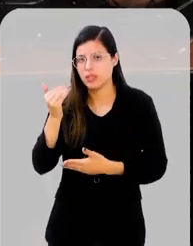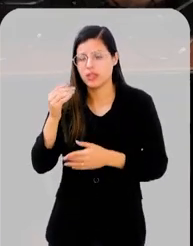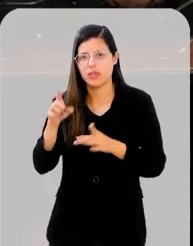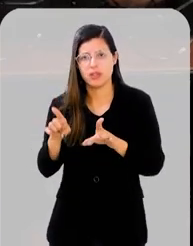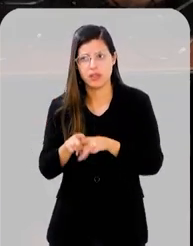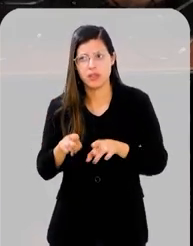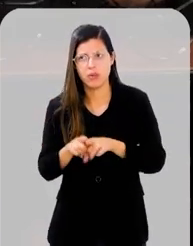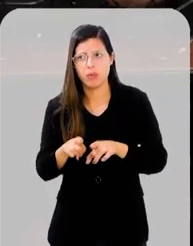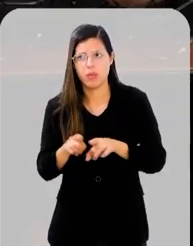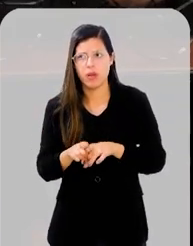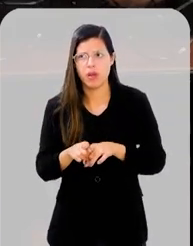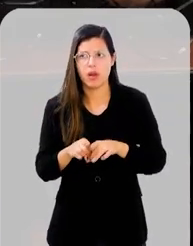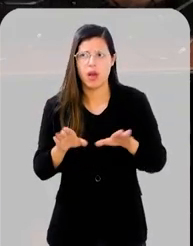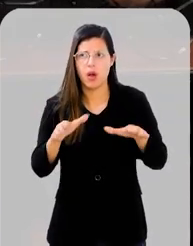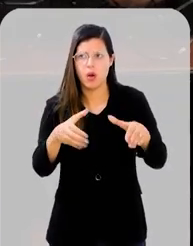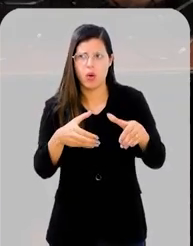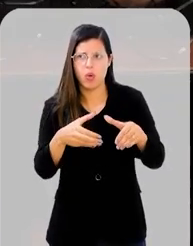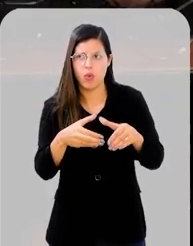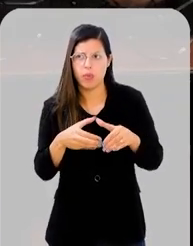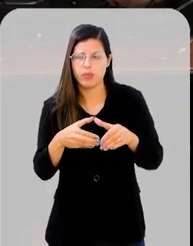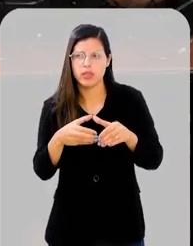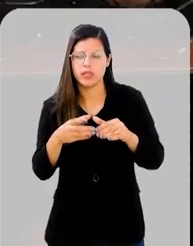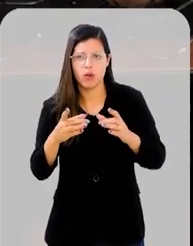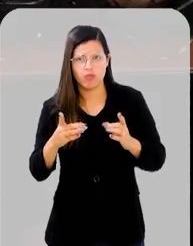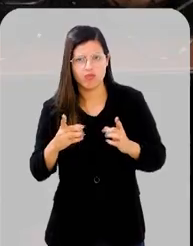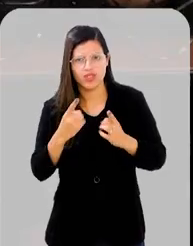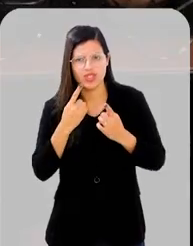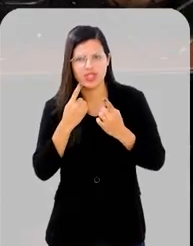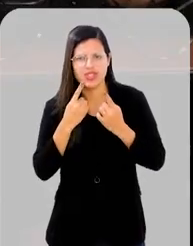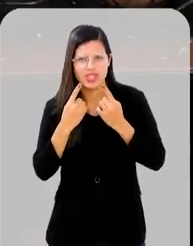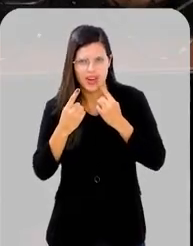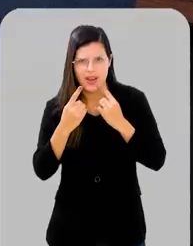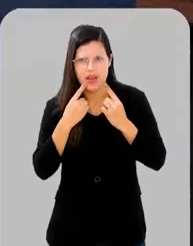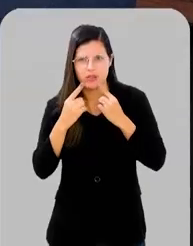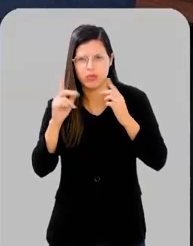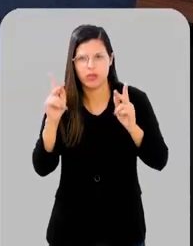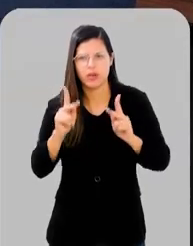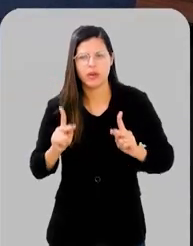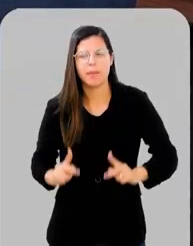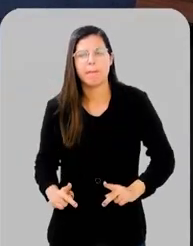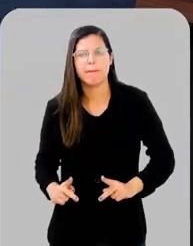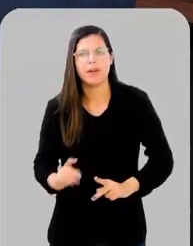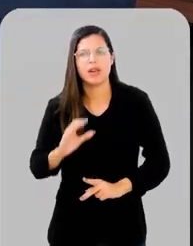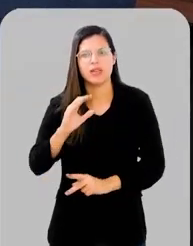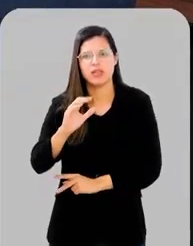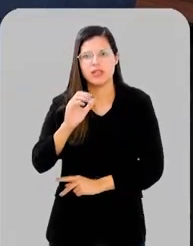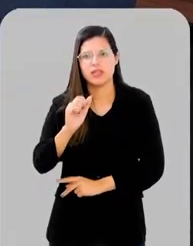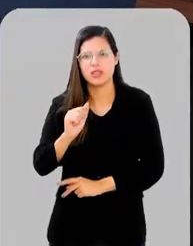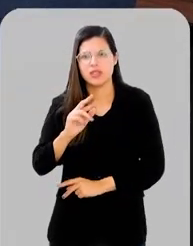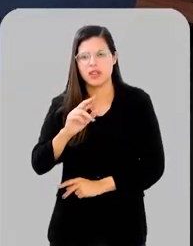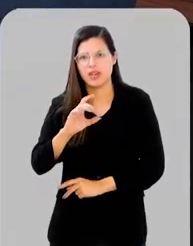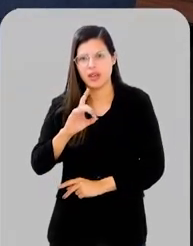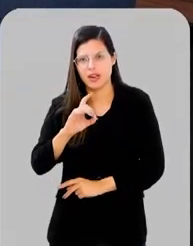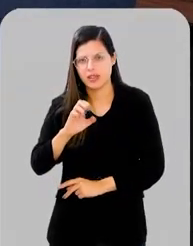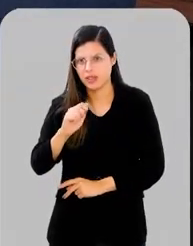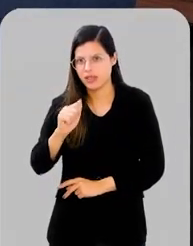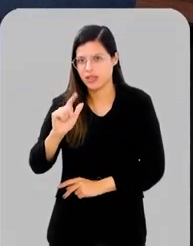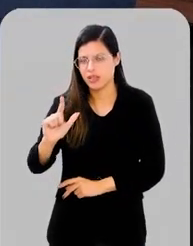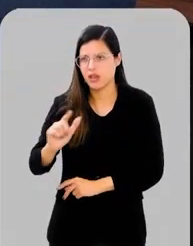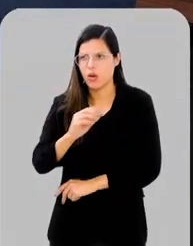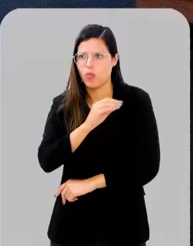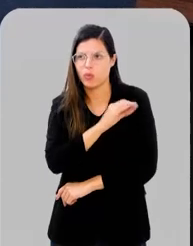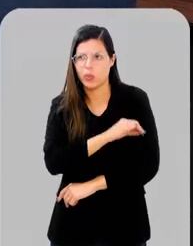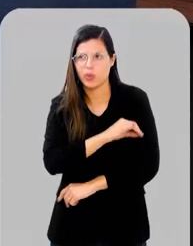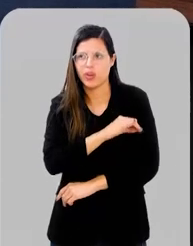que posso também colocar a comissão diálogo e paz criada pelo Cardeal do Rio de Janeiro Dona ni Jon